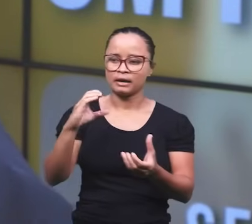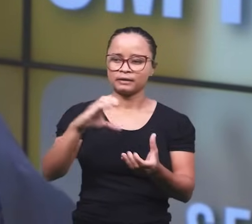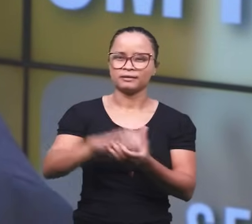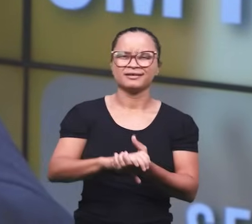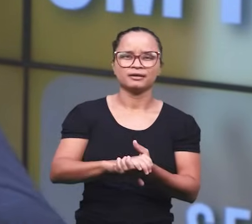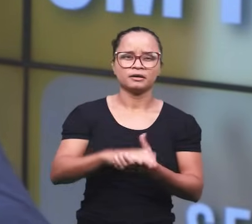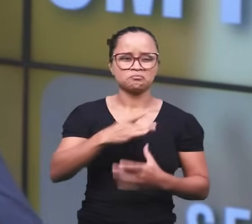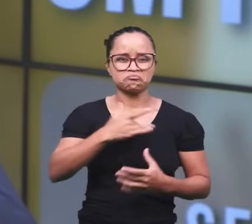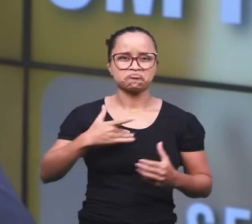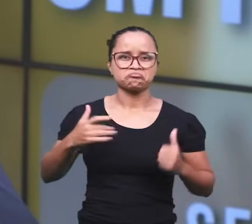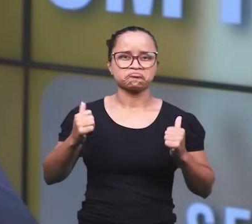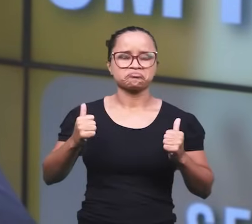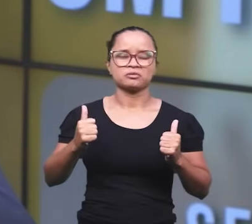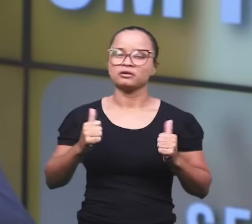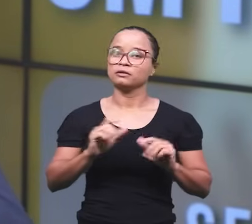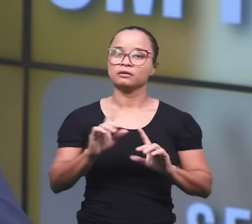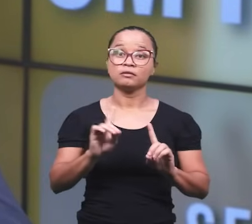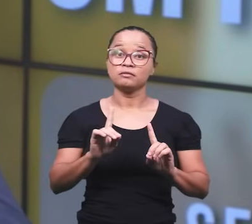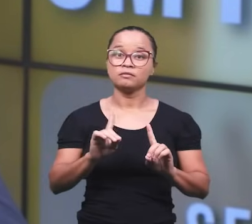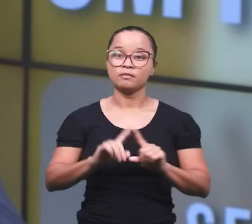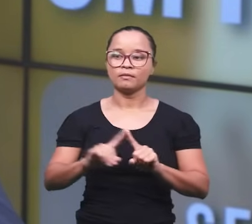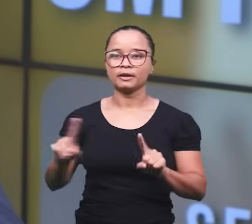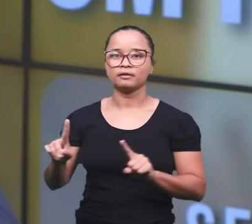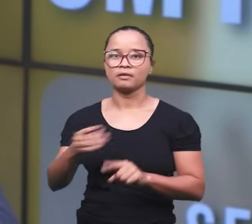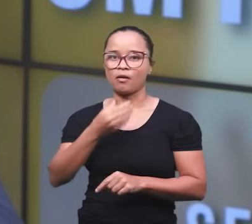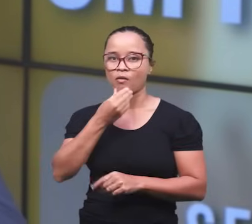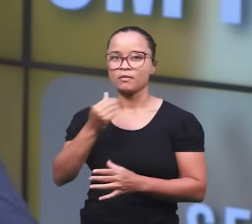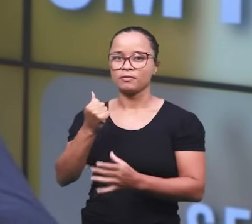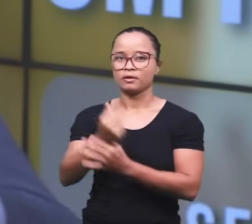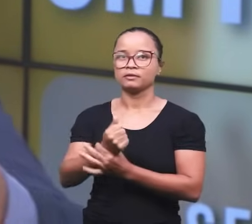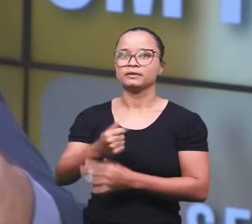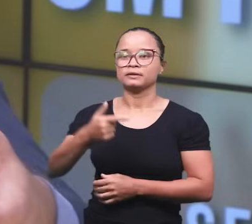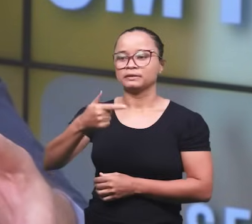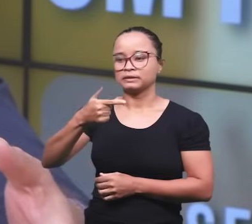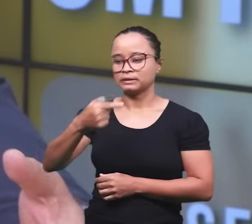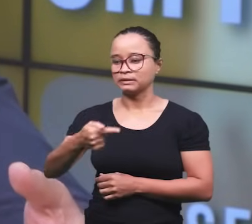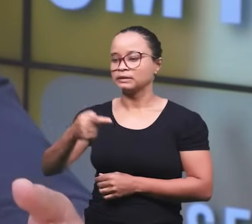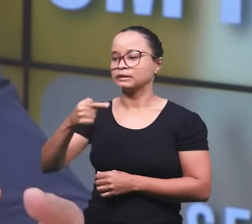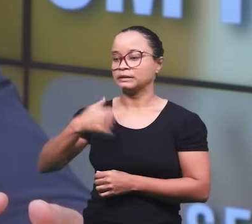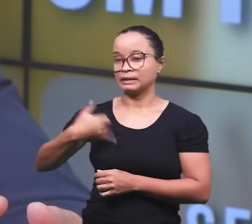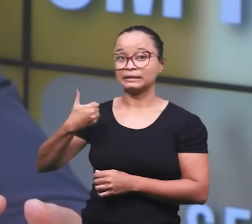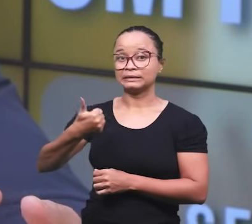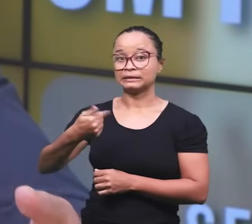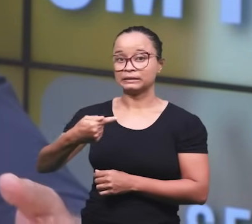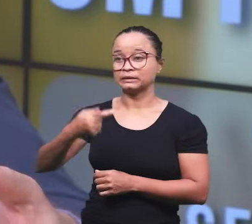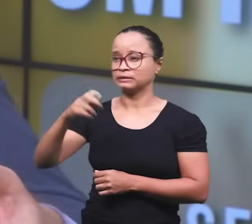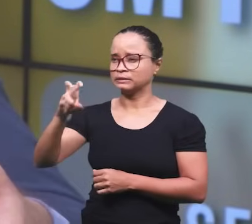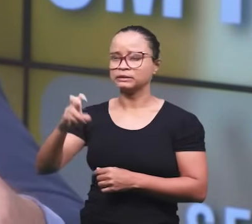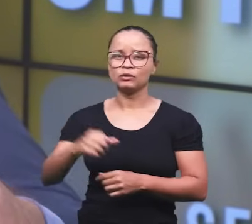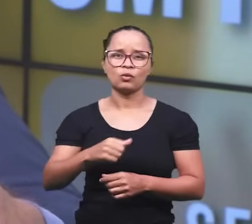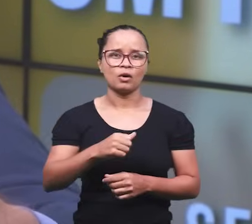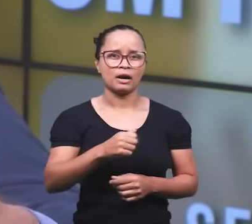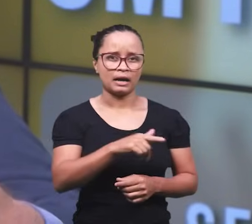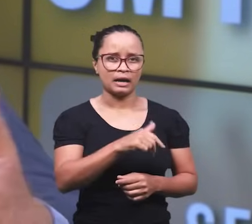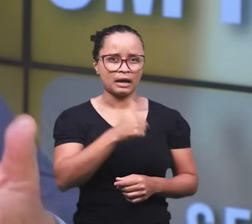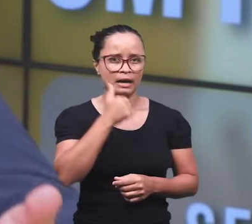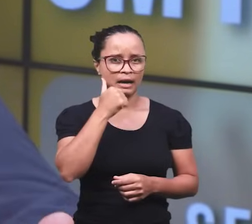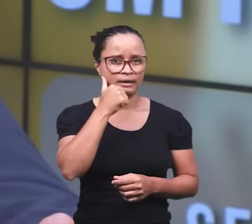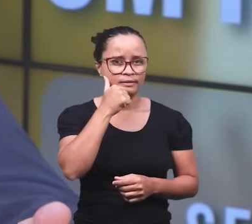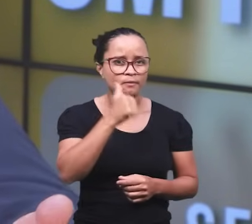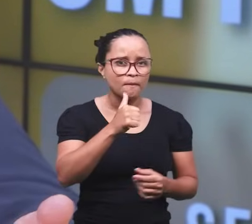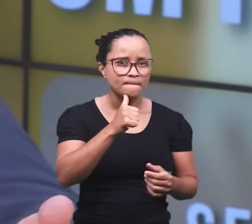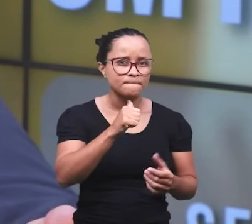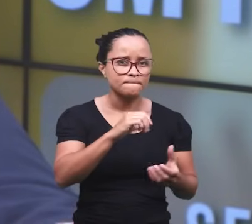chamou um homem de 75 anos a sua esposa quase da sua idade já